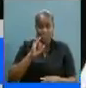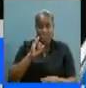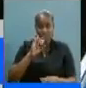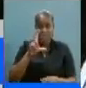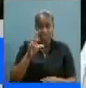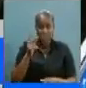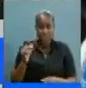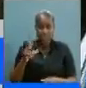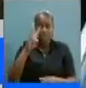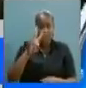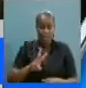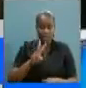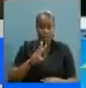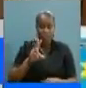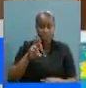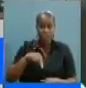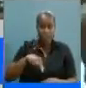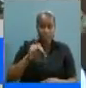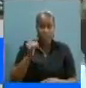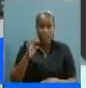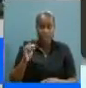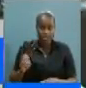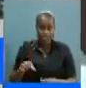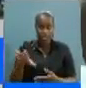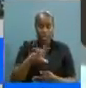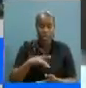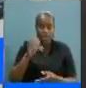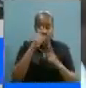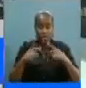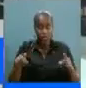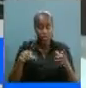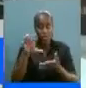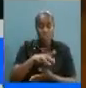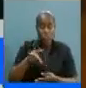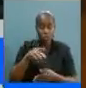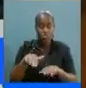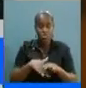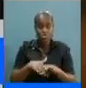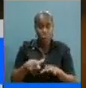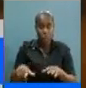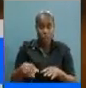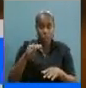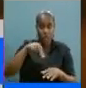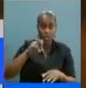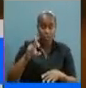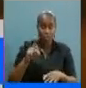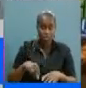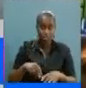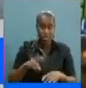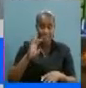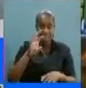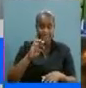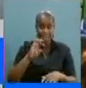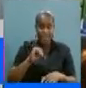do Rosário. As músicas foram escolhas dos participantes e recaíram em géneros como morna, slow, balada e